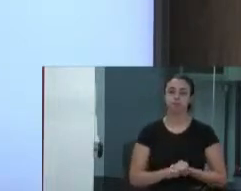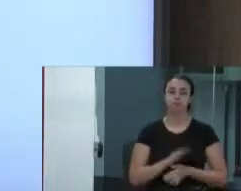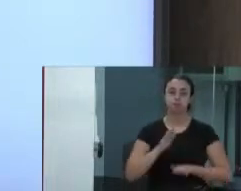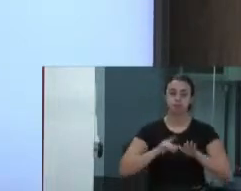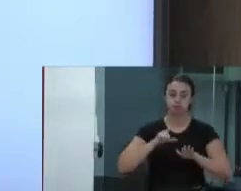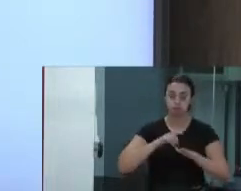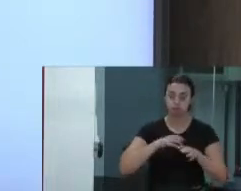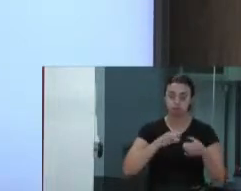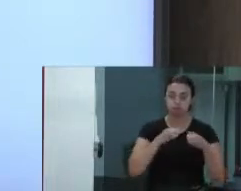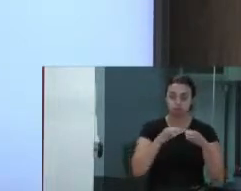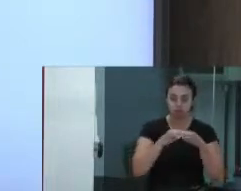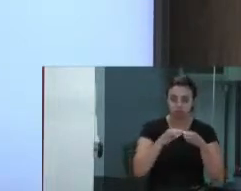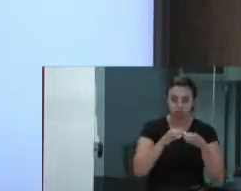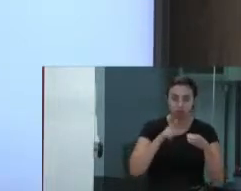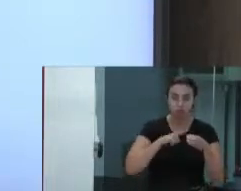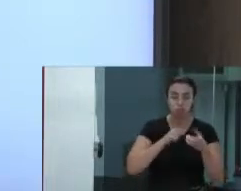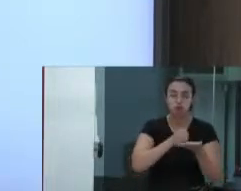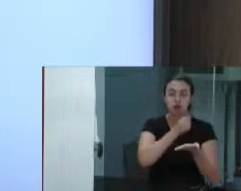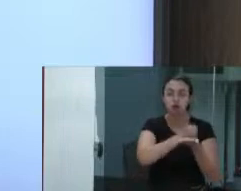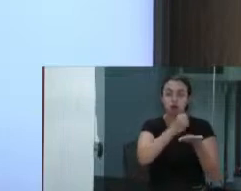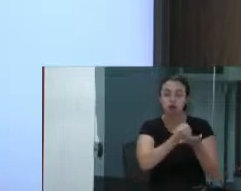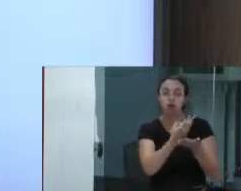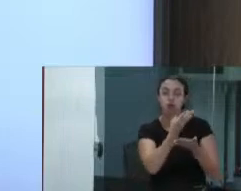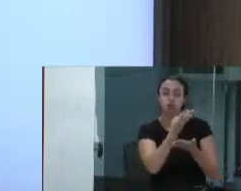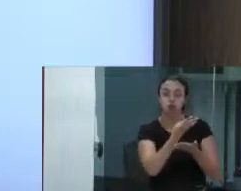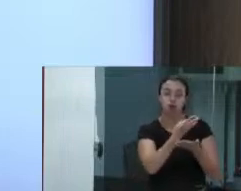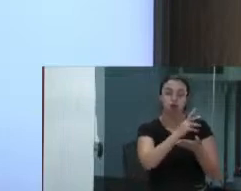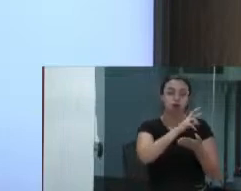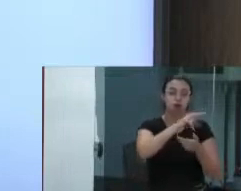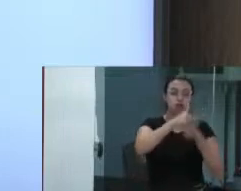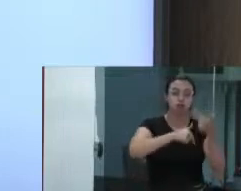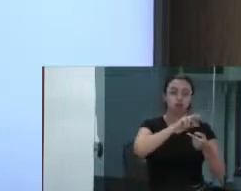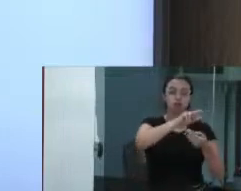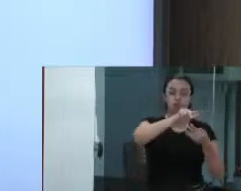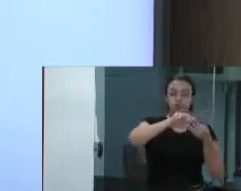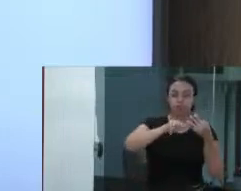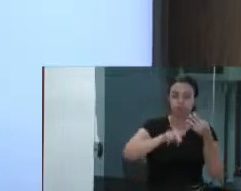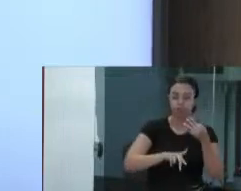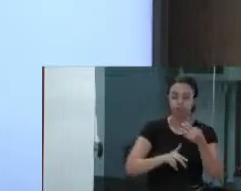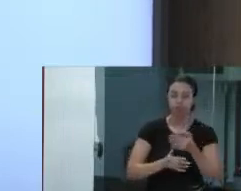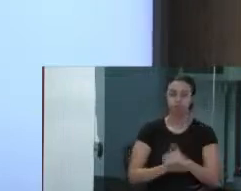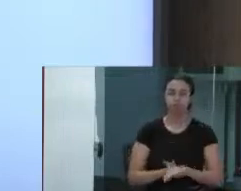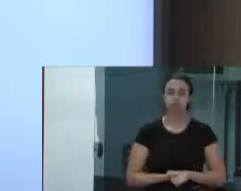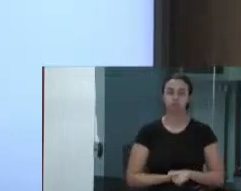gente tem entidades com 4 termos de parceria hoje, que executam 4 serviços diferentes.